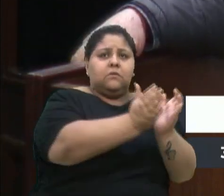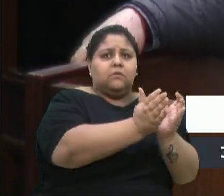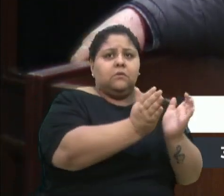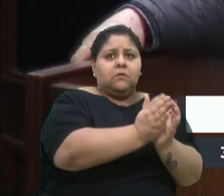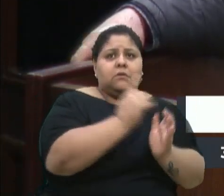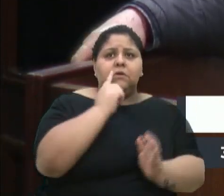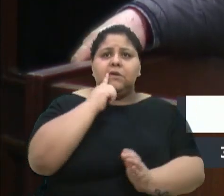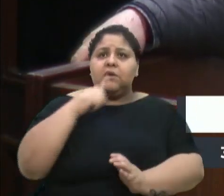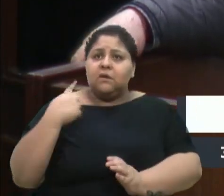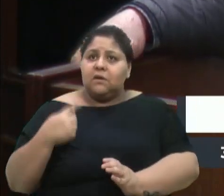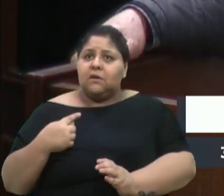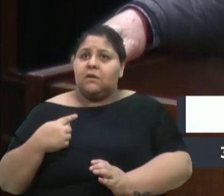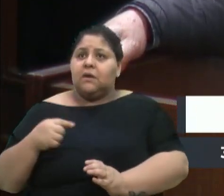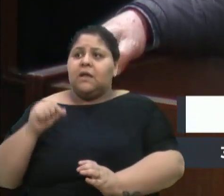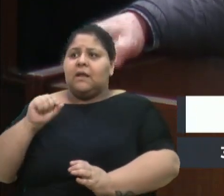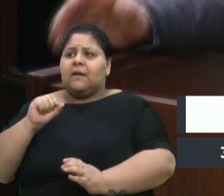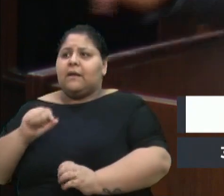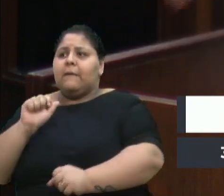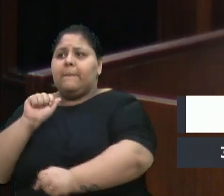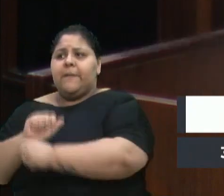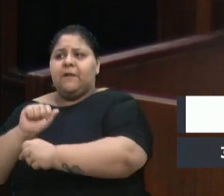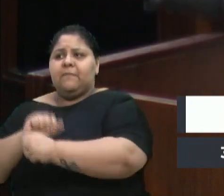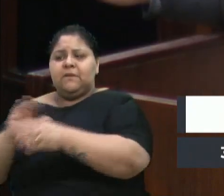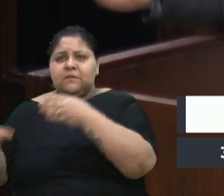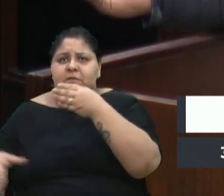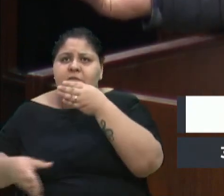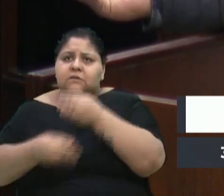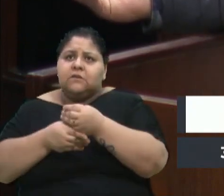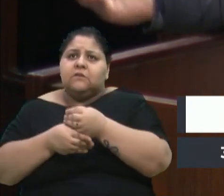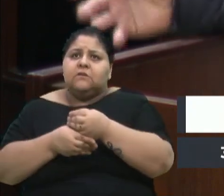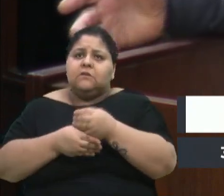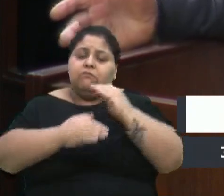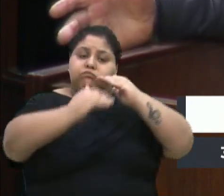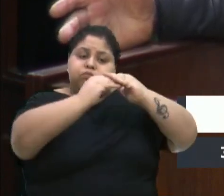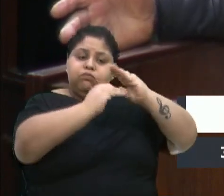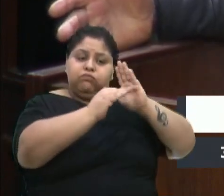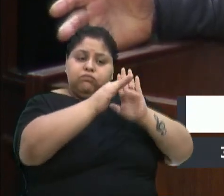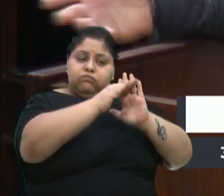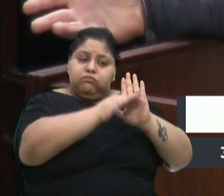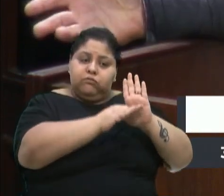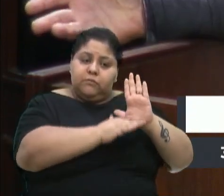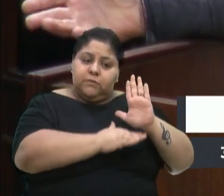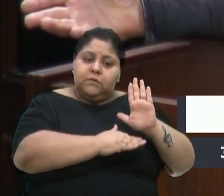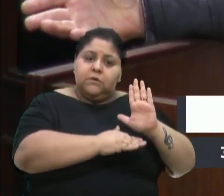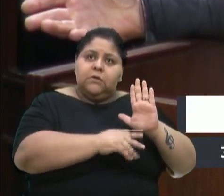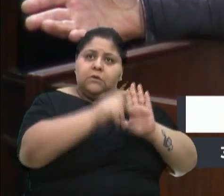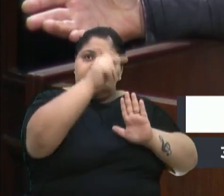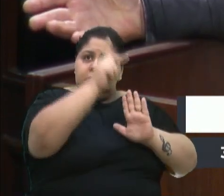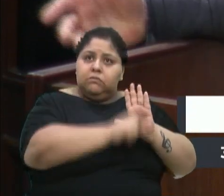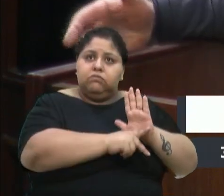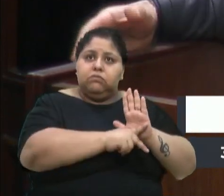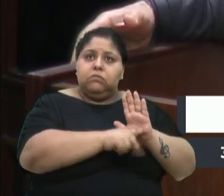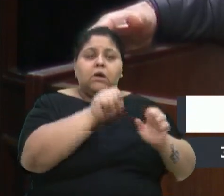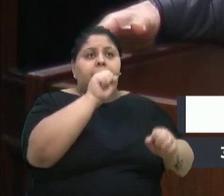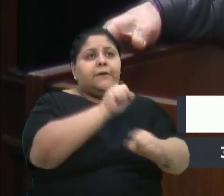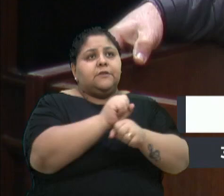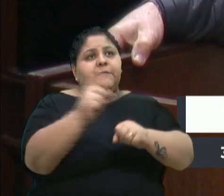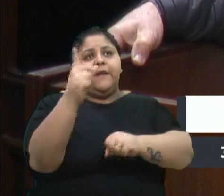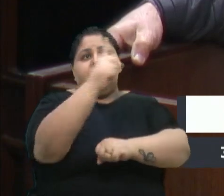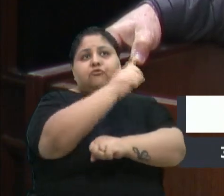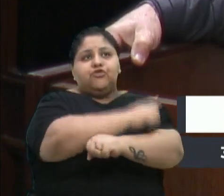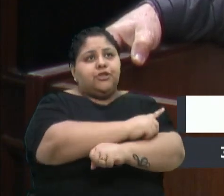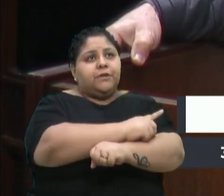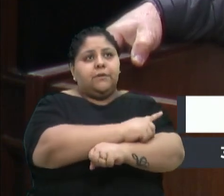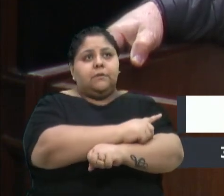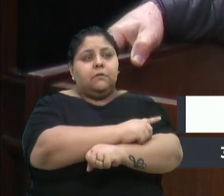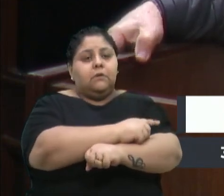emenda. Eu vou baixar, esse projeto vai para a Secretaria de Agricultura, segurei uns dias, não me deram resposta. Provavelmente, vai